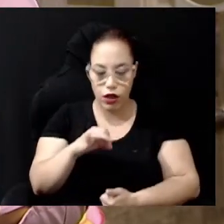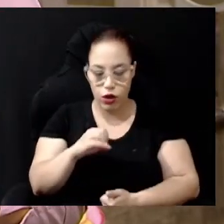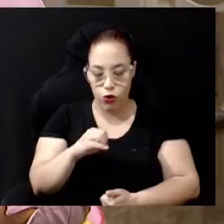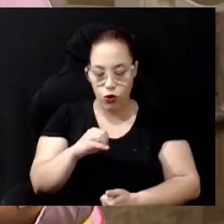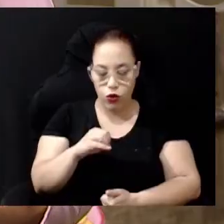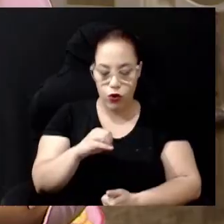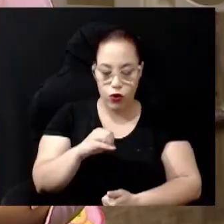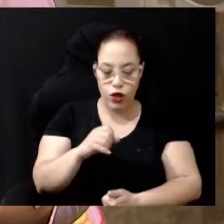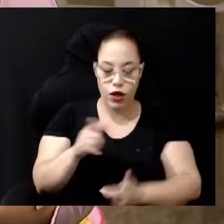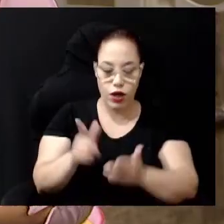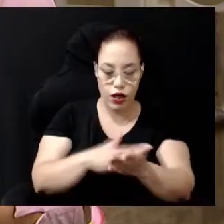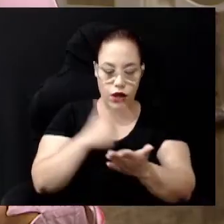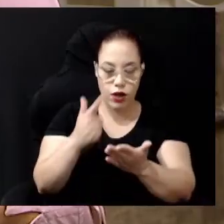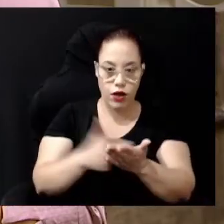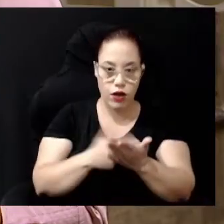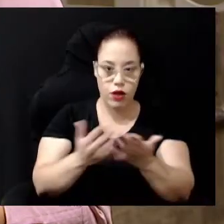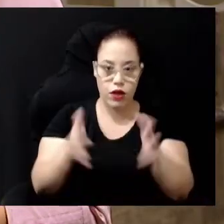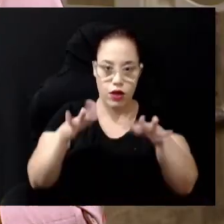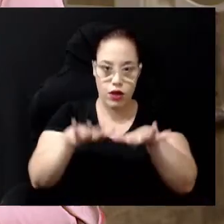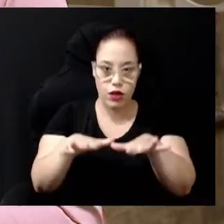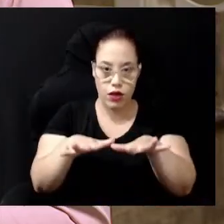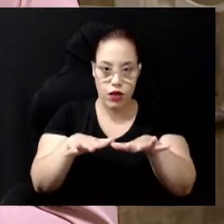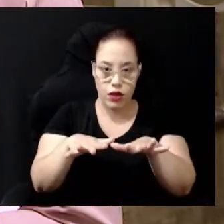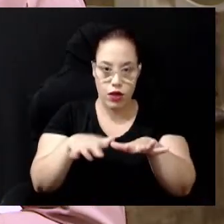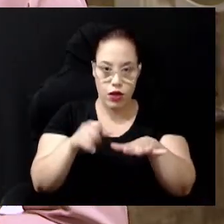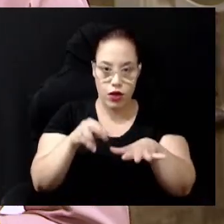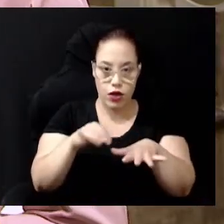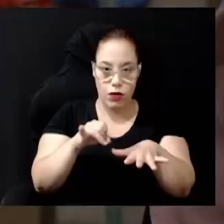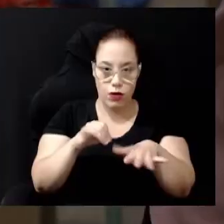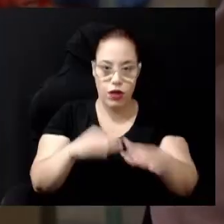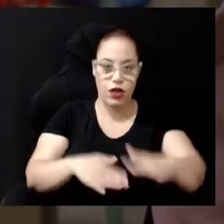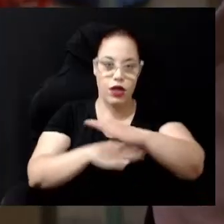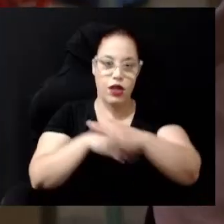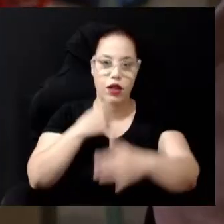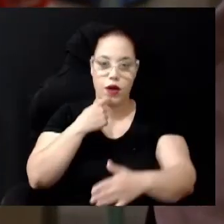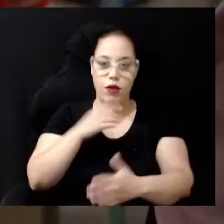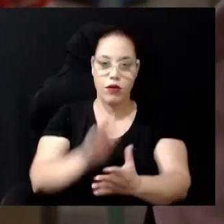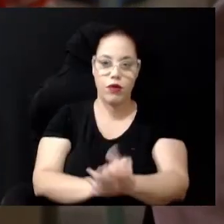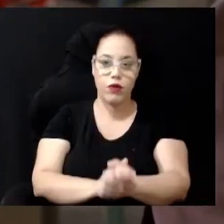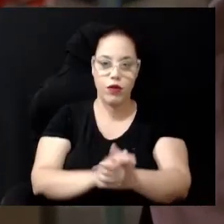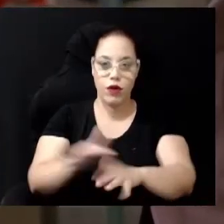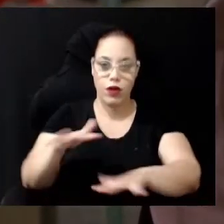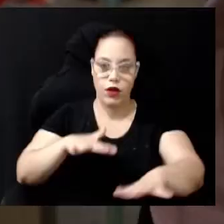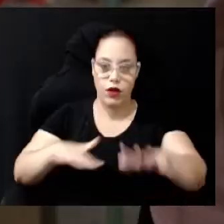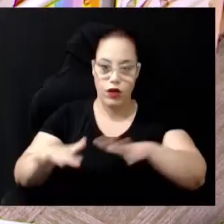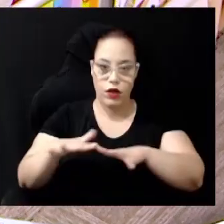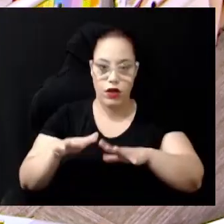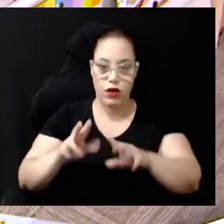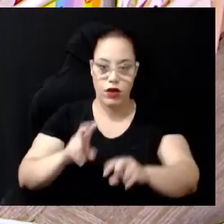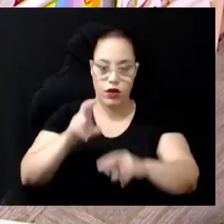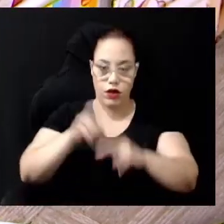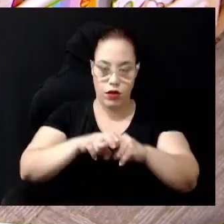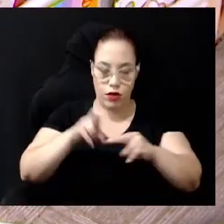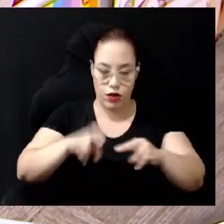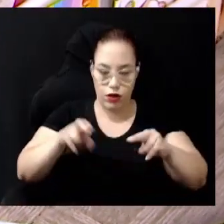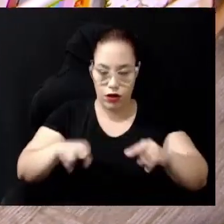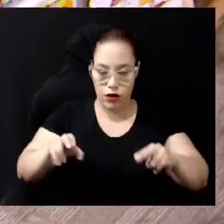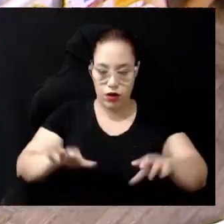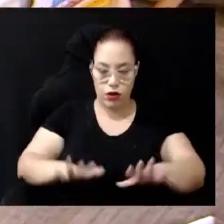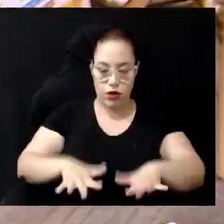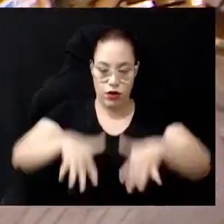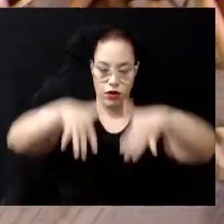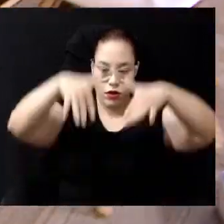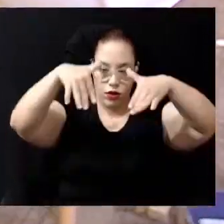quebra-cabeça brinquedos livros incluindo até o gibi da Câmara Municipal a área também tem